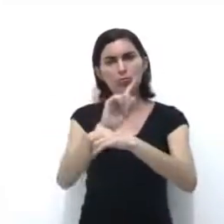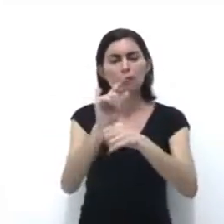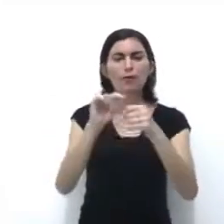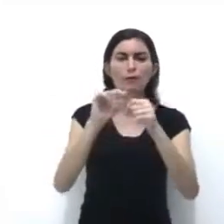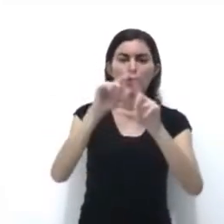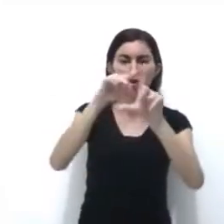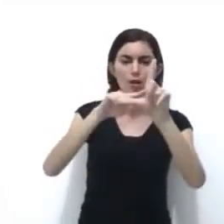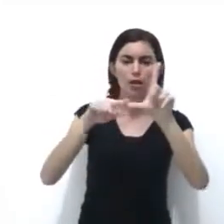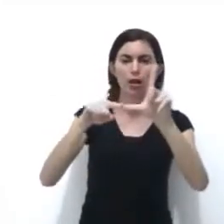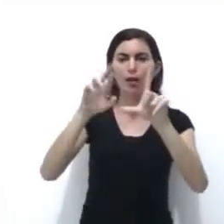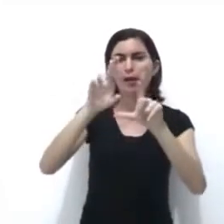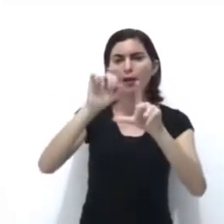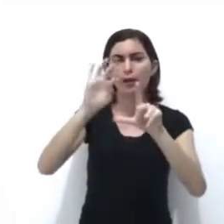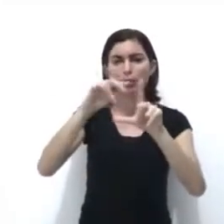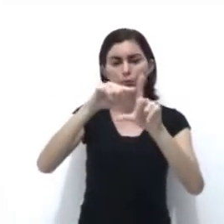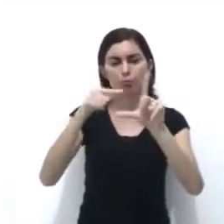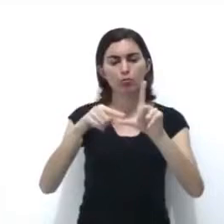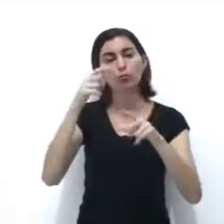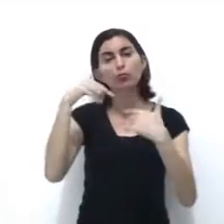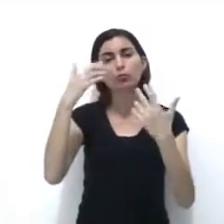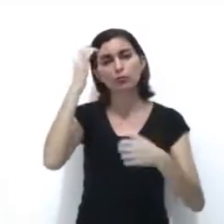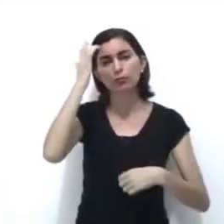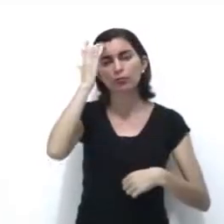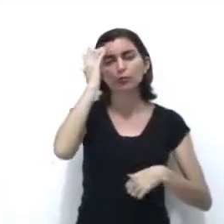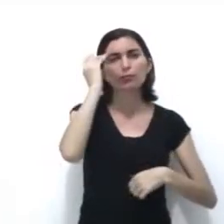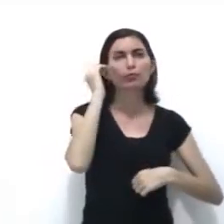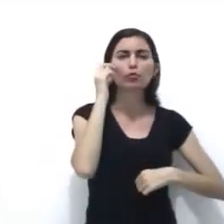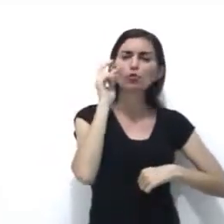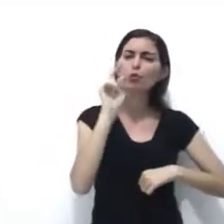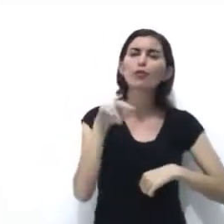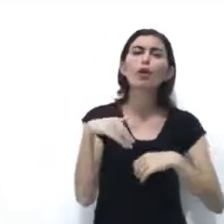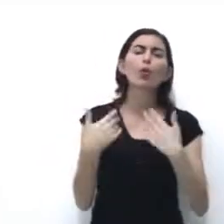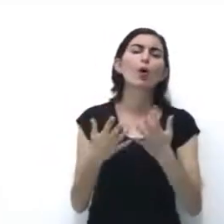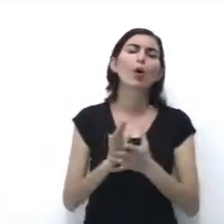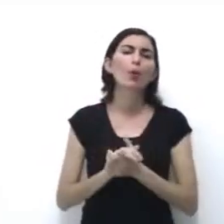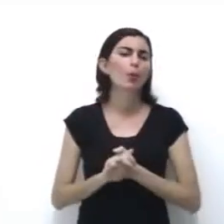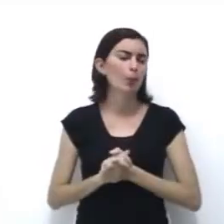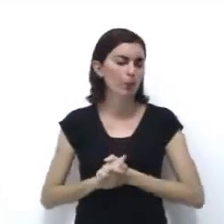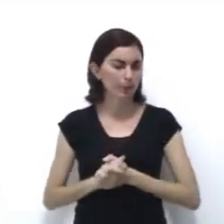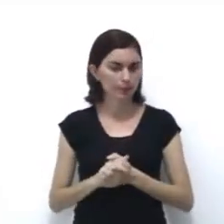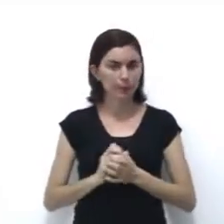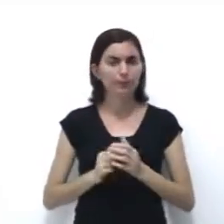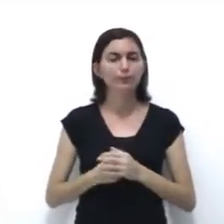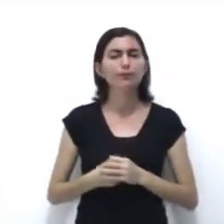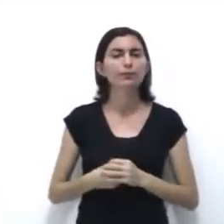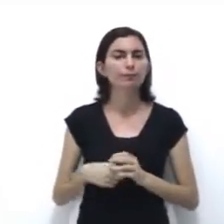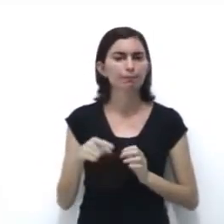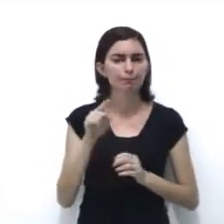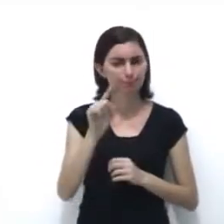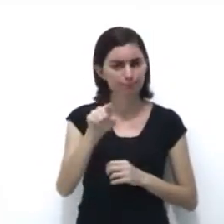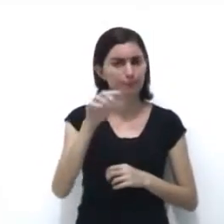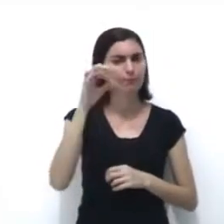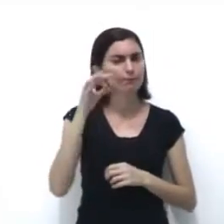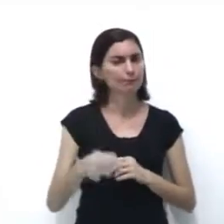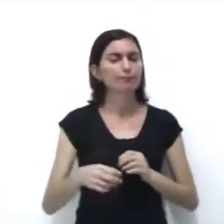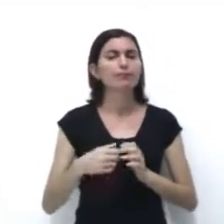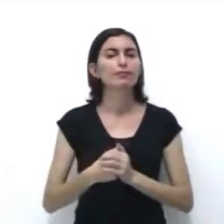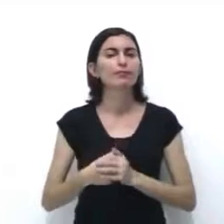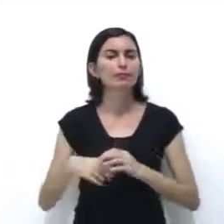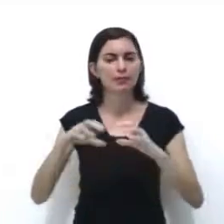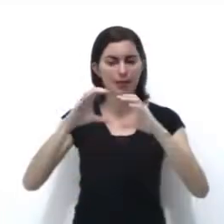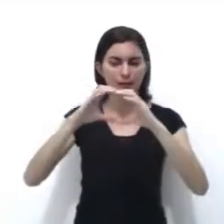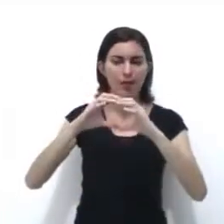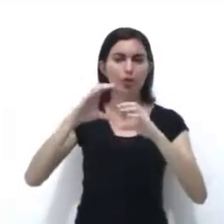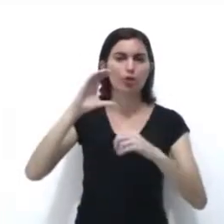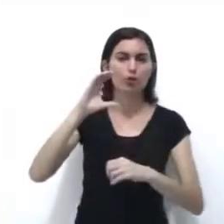formam um ângulo reto? Deixa eu ver aqui. E aí, o que é que você acha? Isso mesmo,